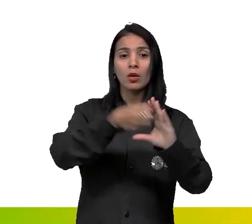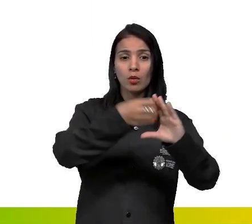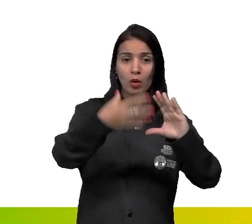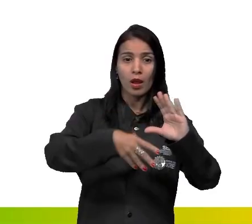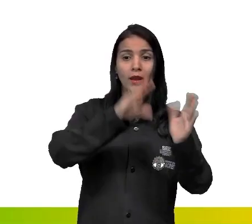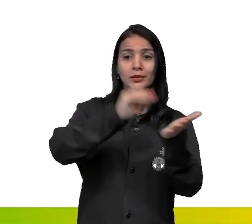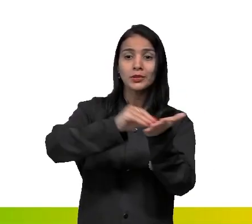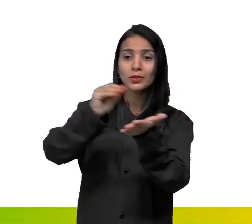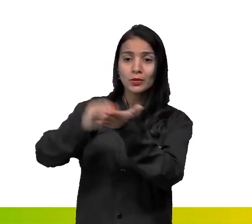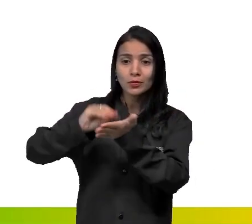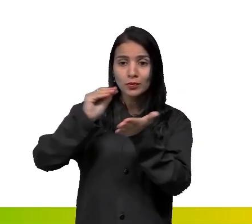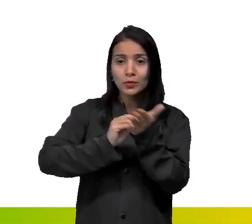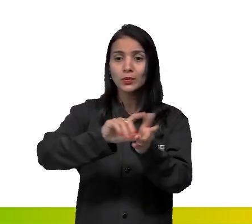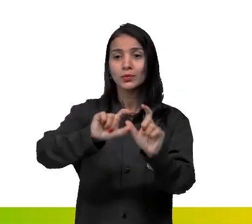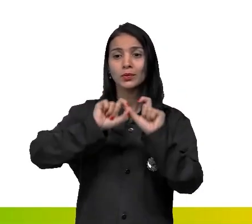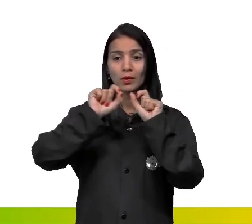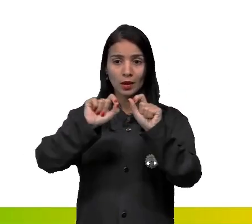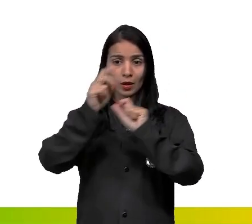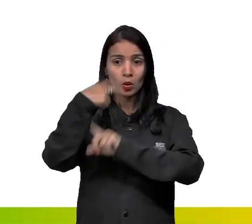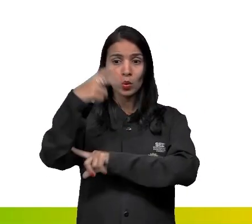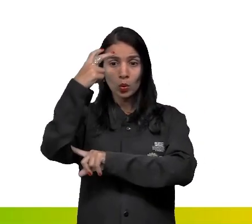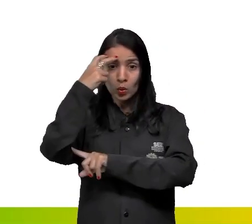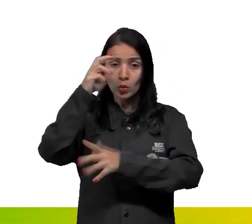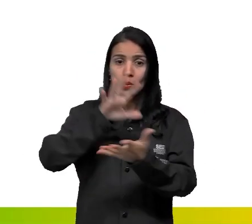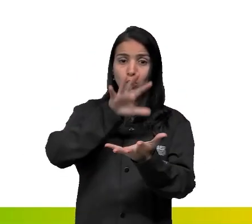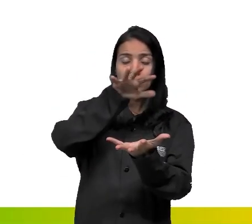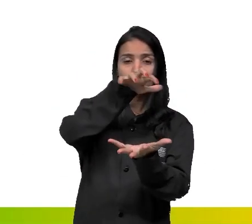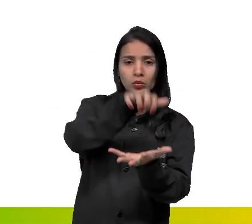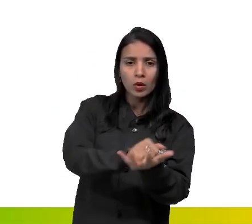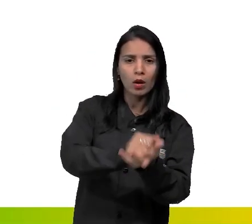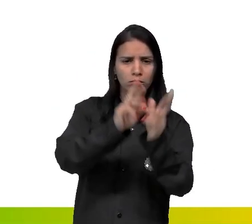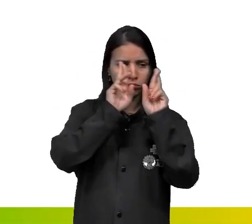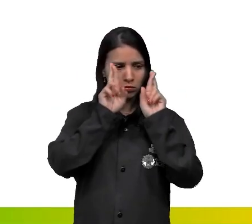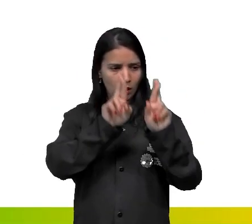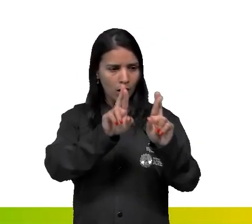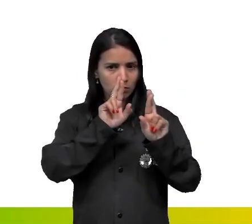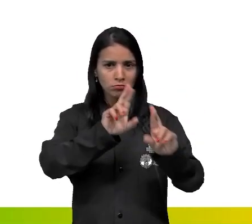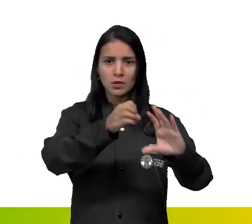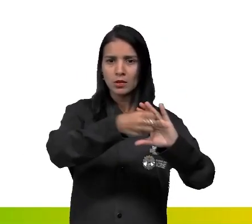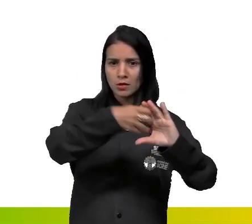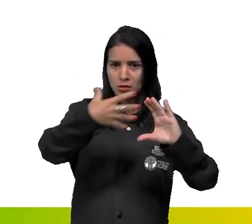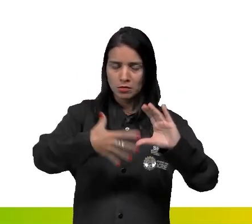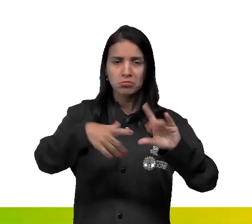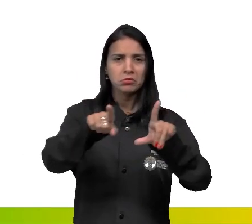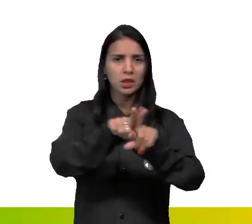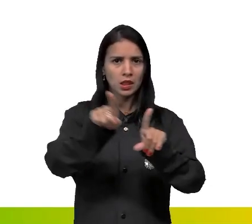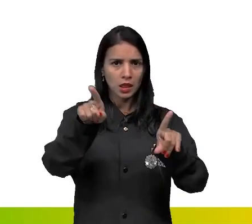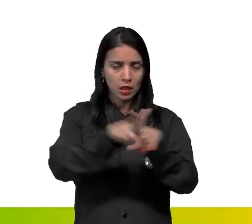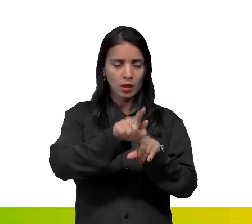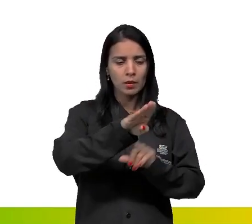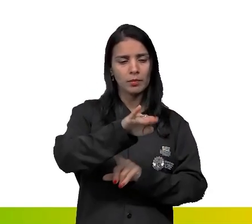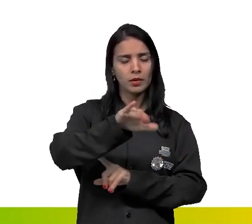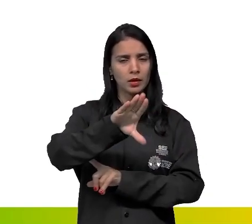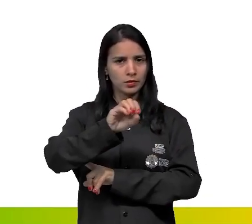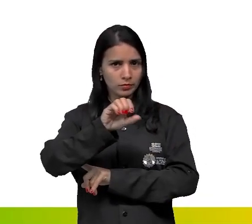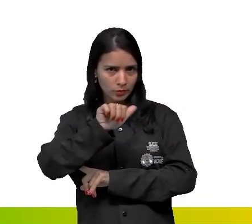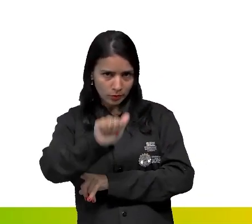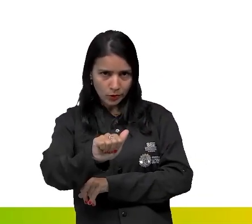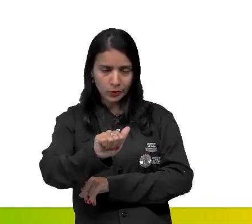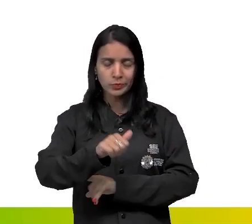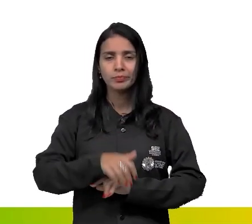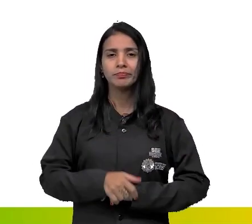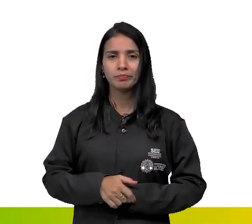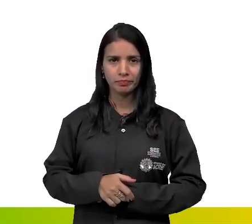ausência de uma cultura de ocupação que respeitasse as características de seus